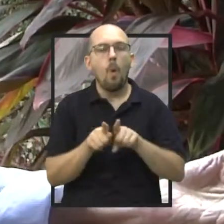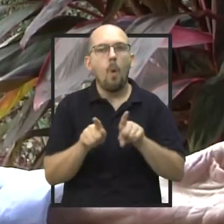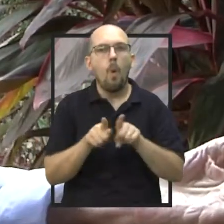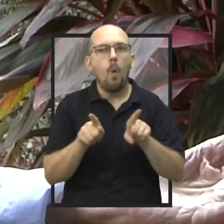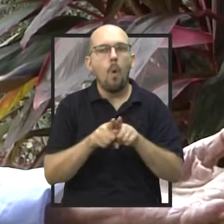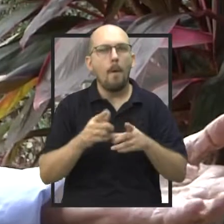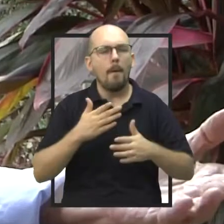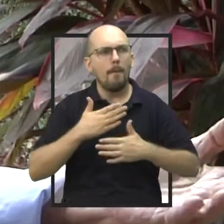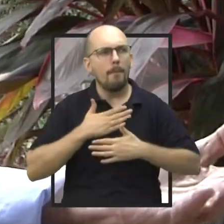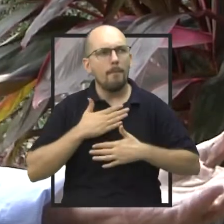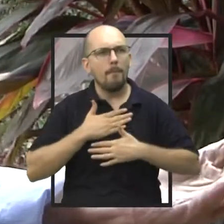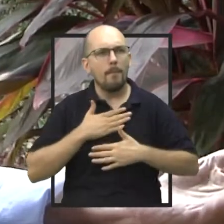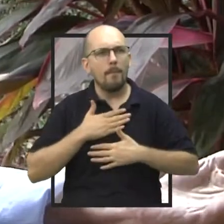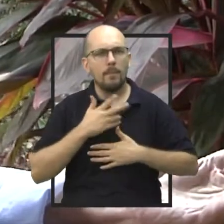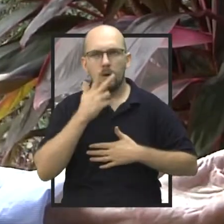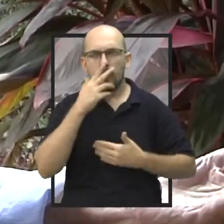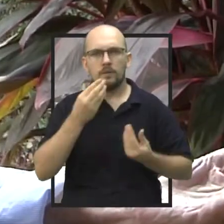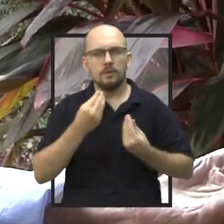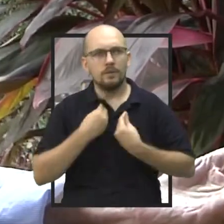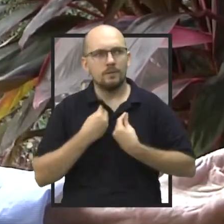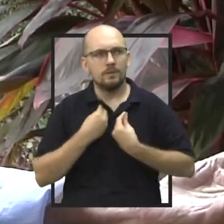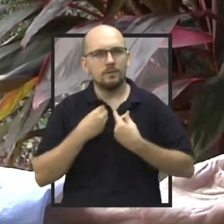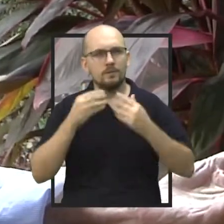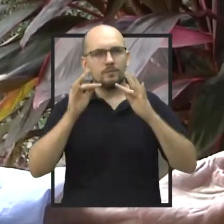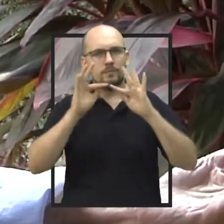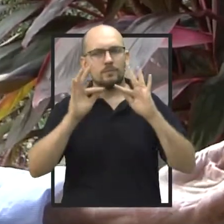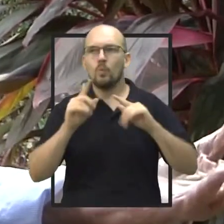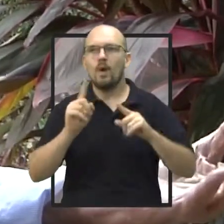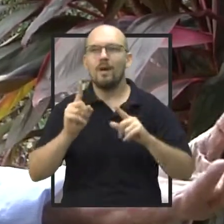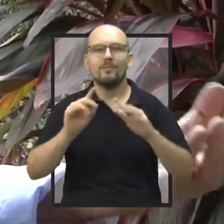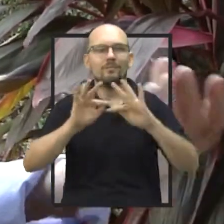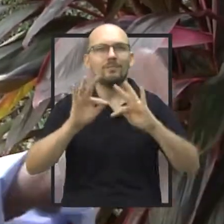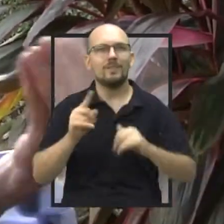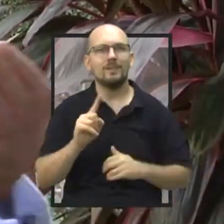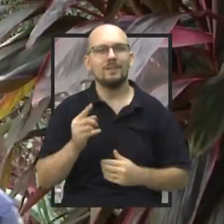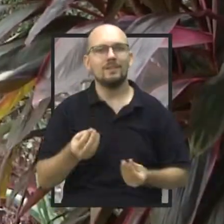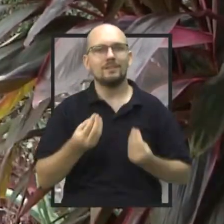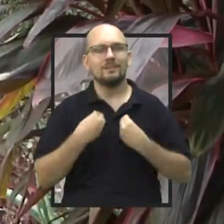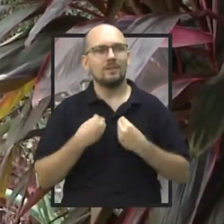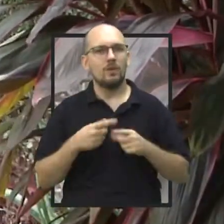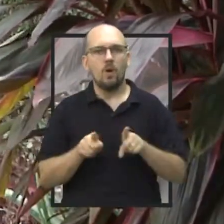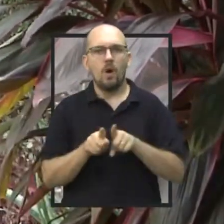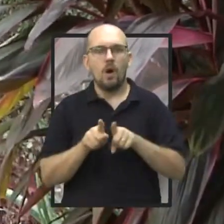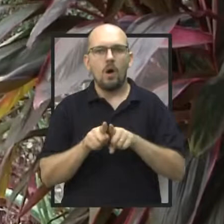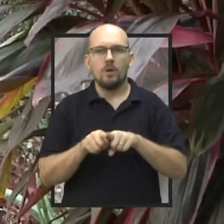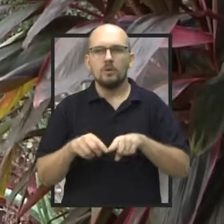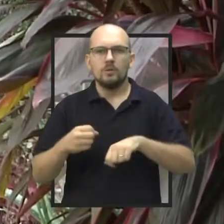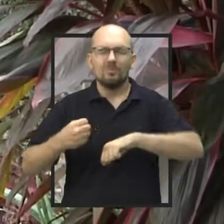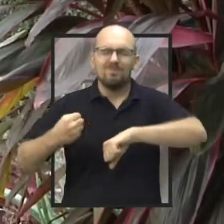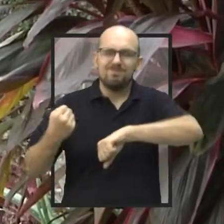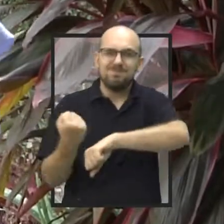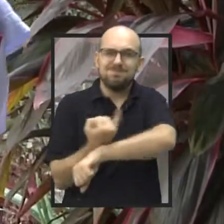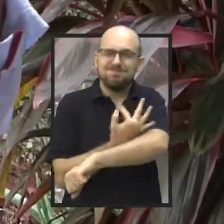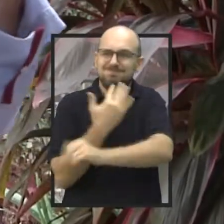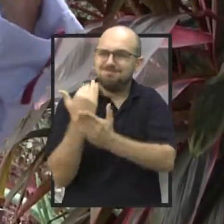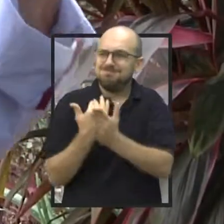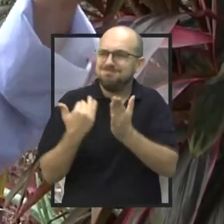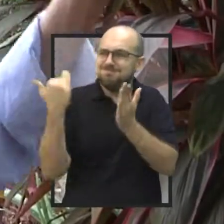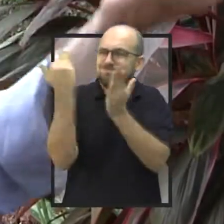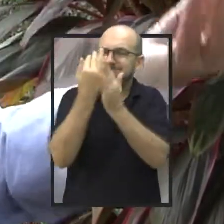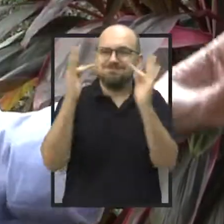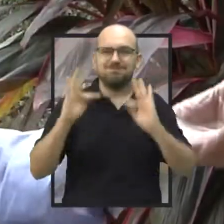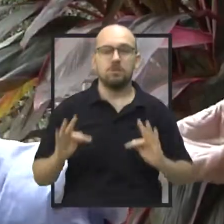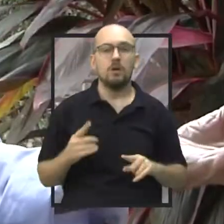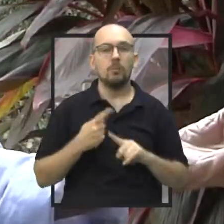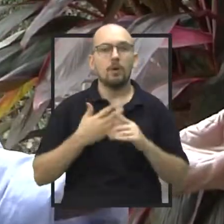seria isso para mim gratificante? Não é gratificante, ela é ultra gratificante. Por quê? Porque